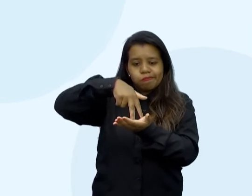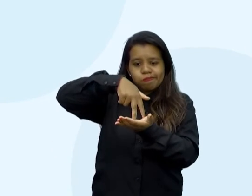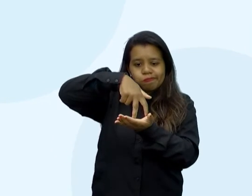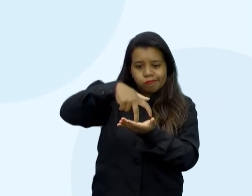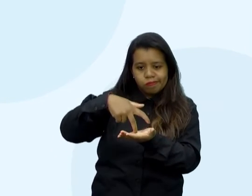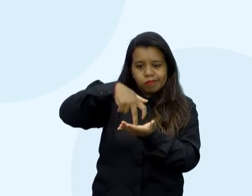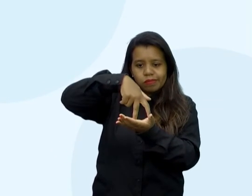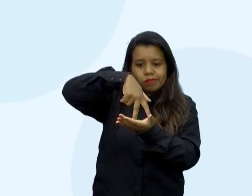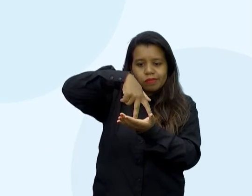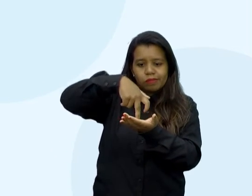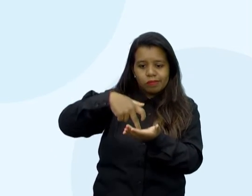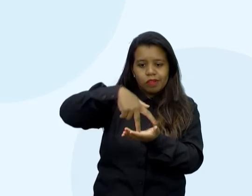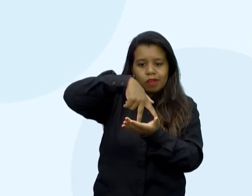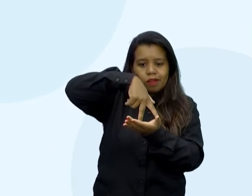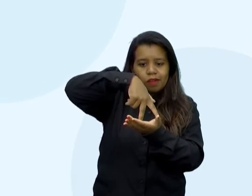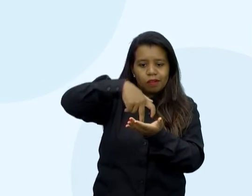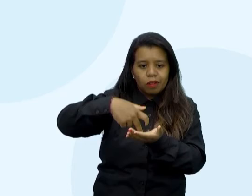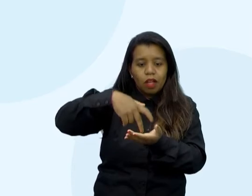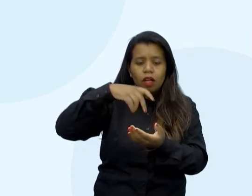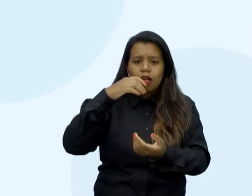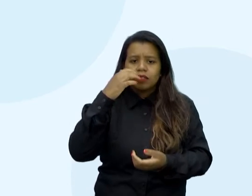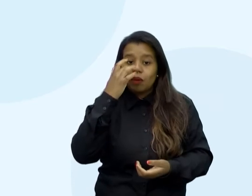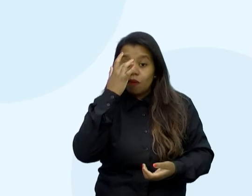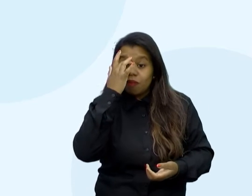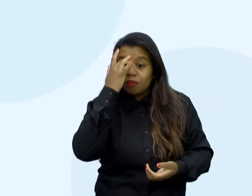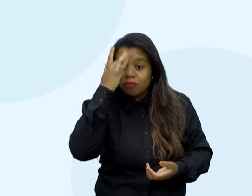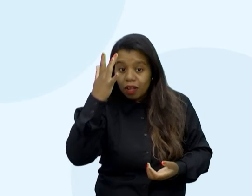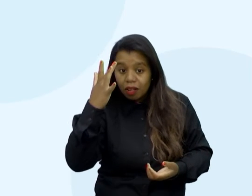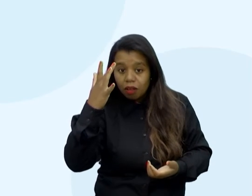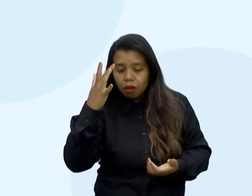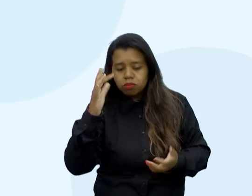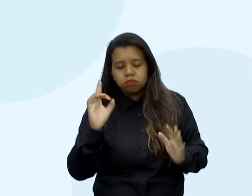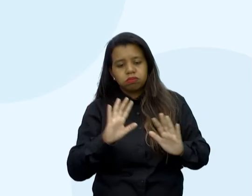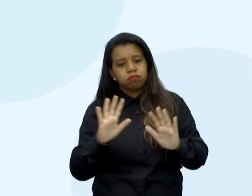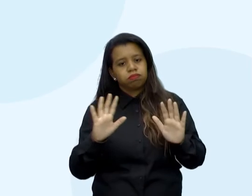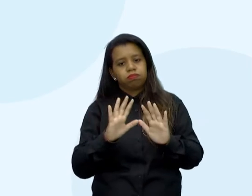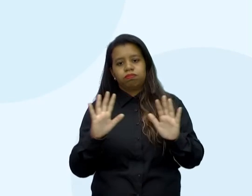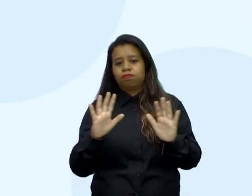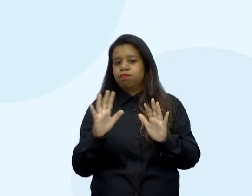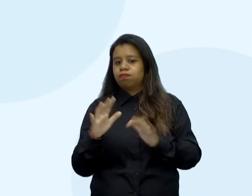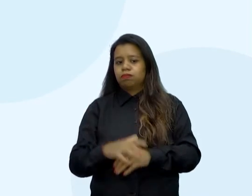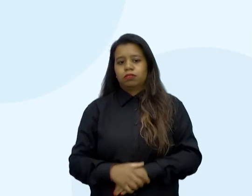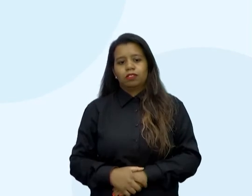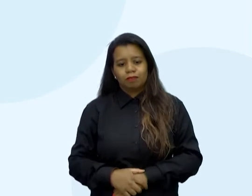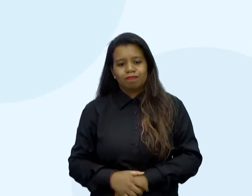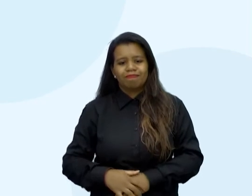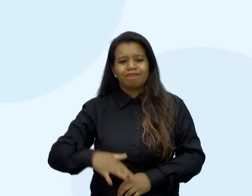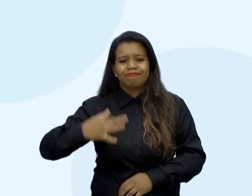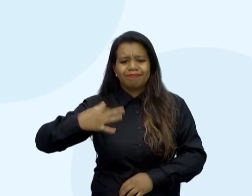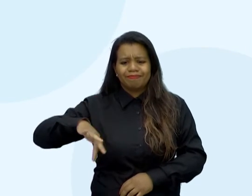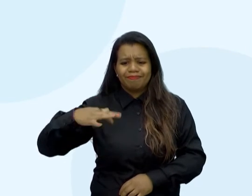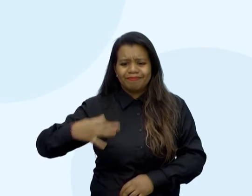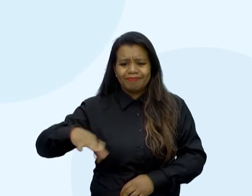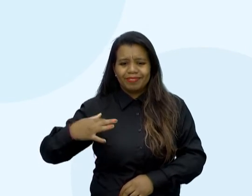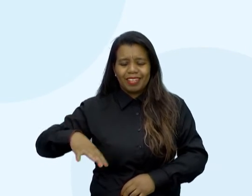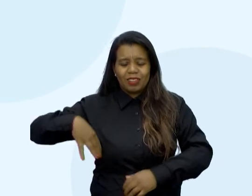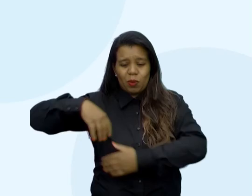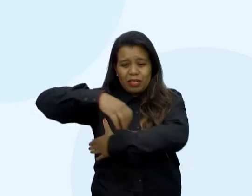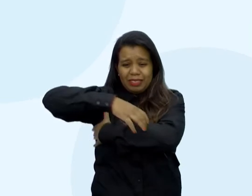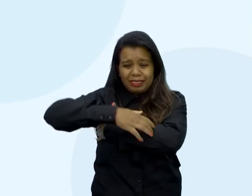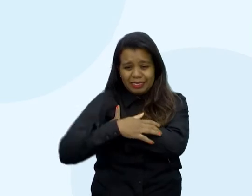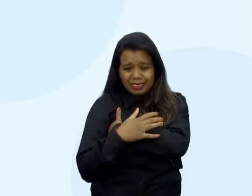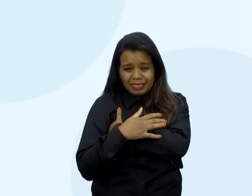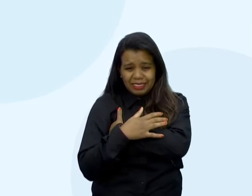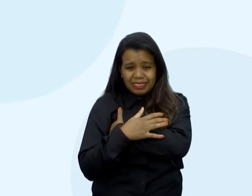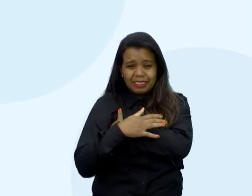para você é que andar de muleta não é fácil. Não é fácil. E a dor que você sente aqui, ó,